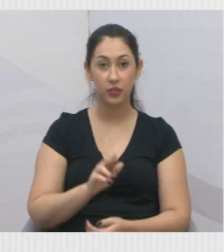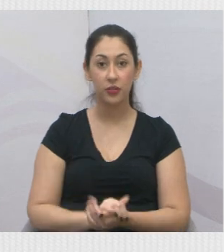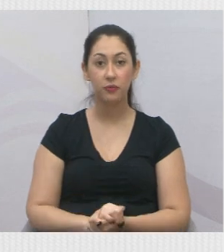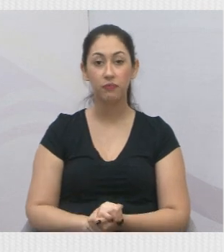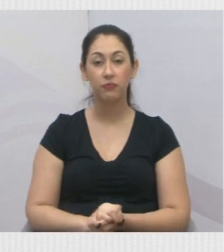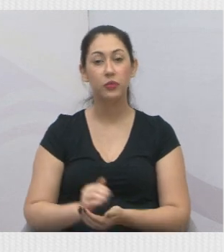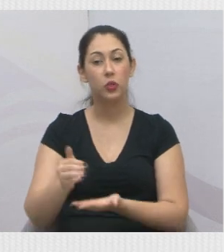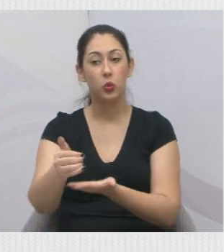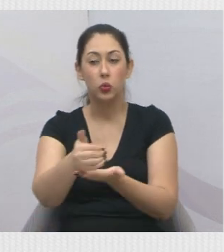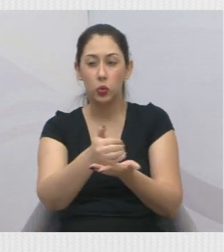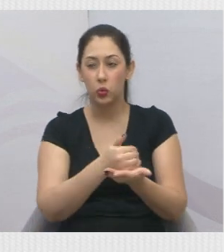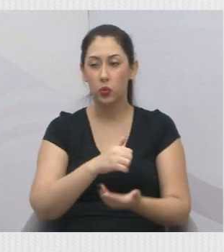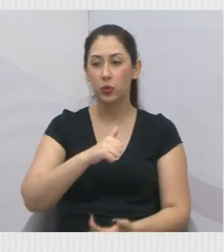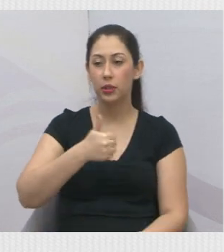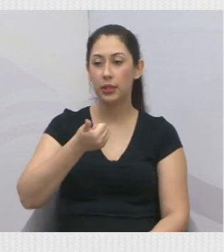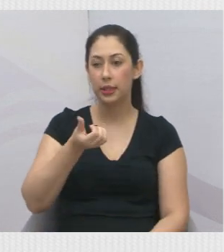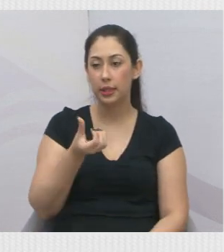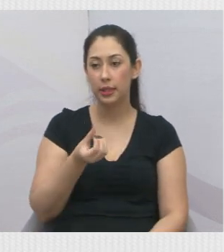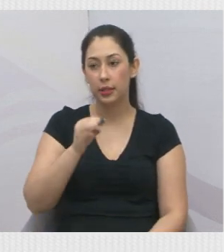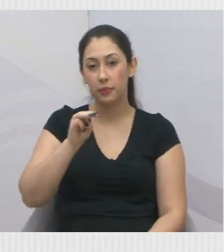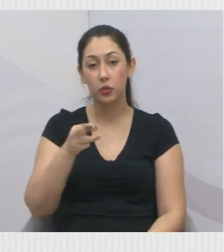R$ 103.445.000, realizado